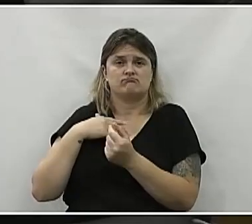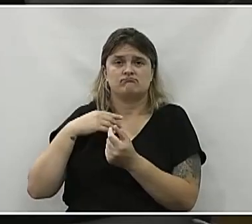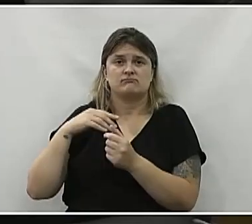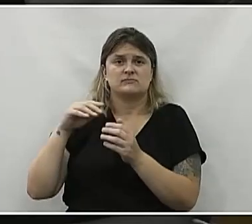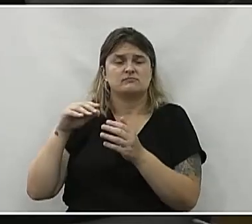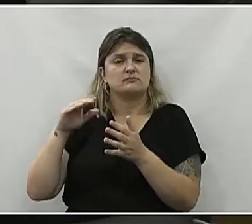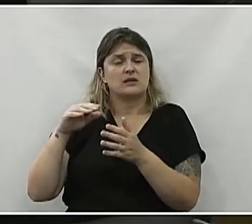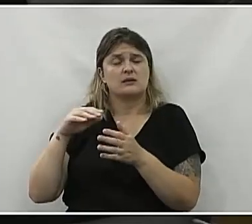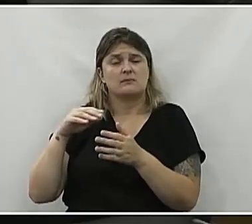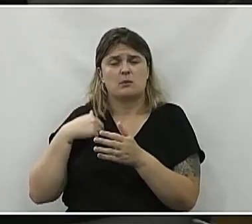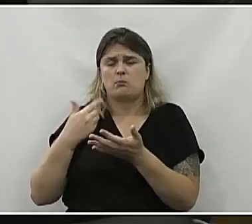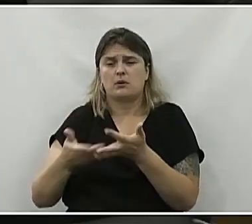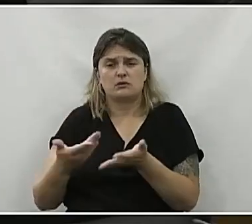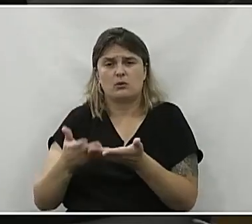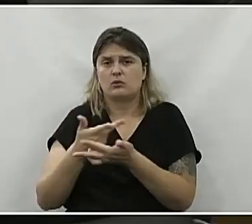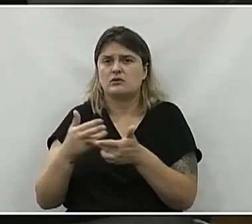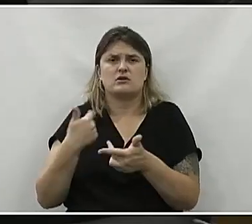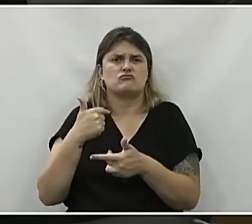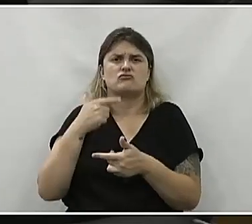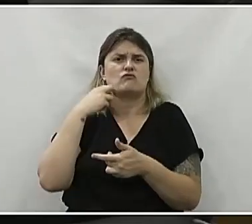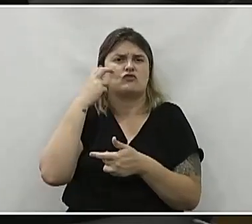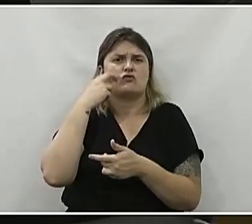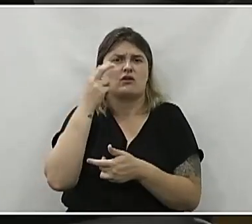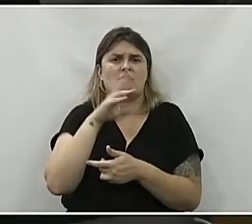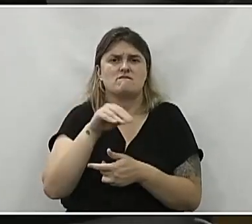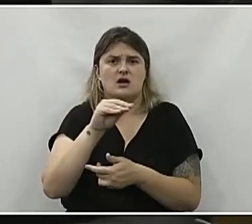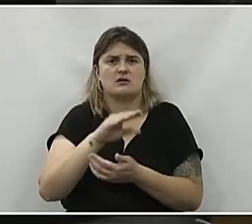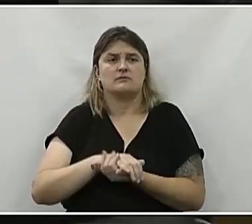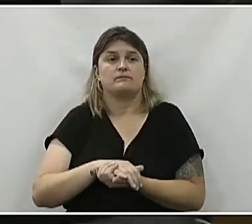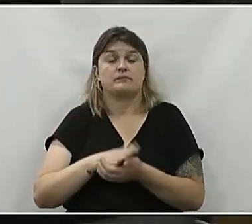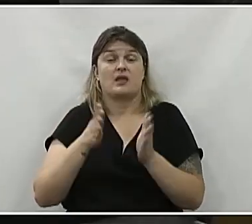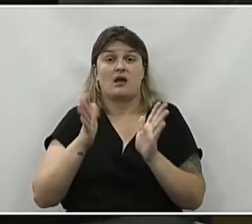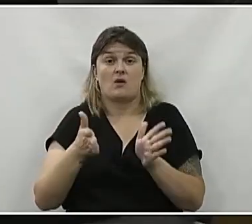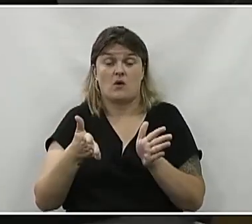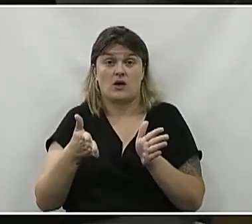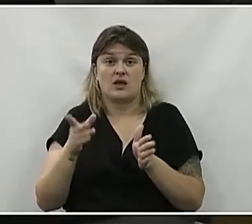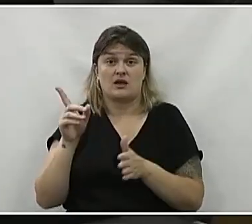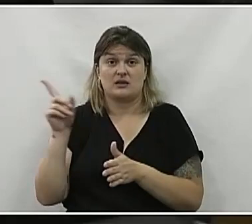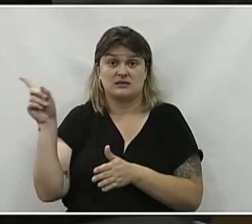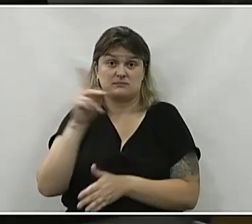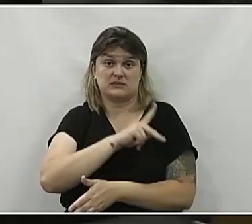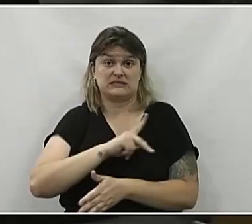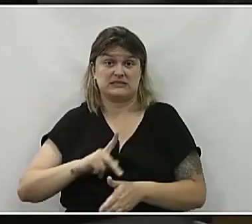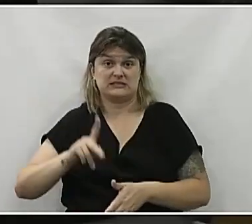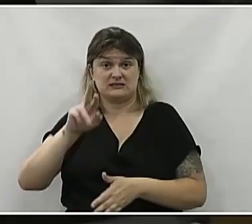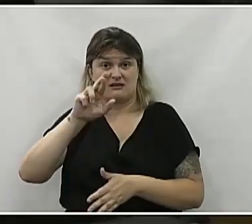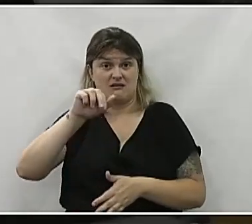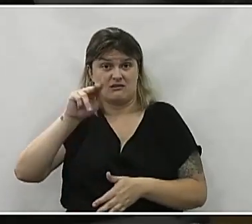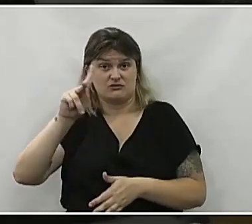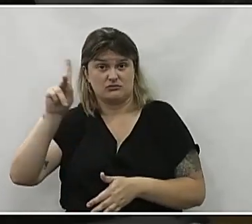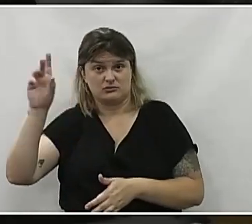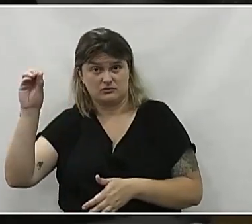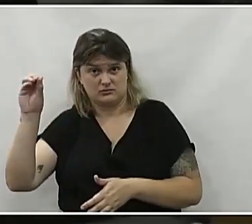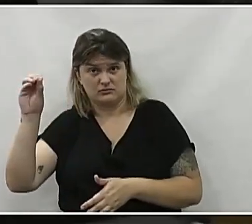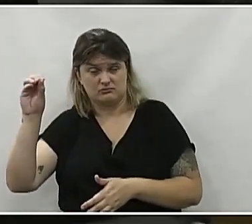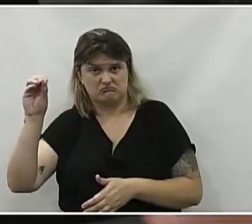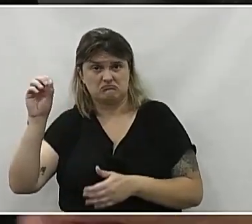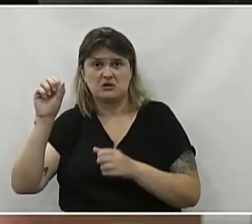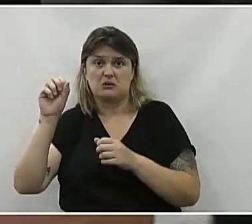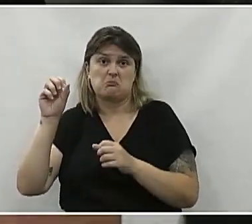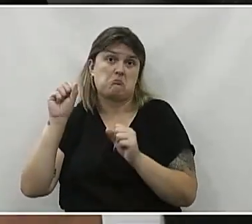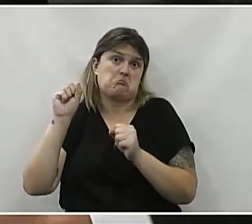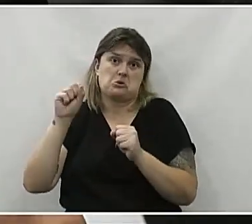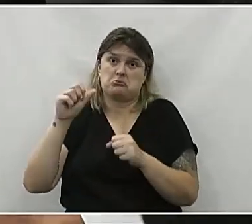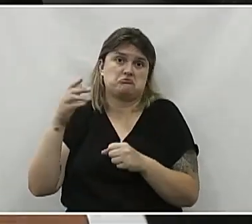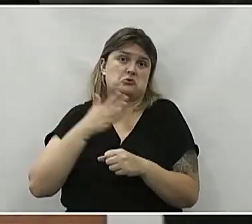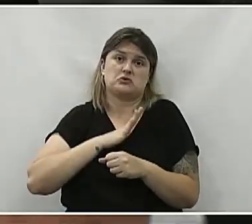prejudicar aqui dentro e eu não tenho vergonha de de falar isso agora o presidente rtico que tá aqui pode não